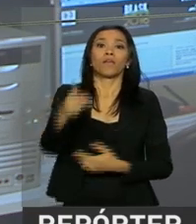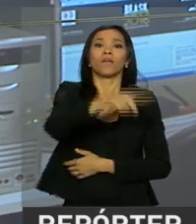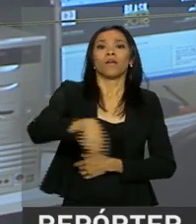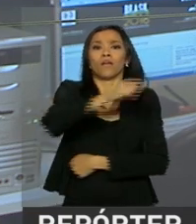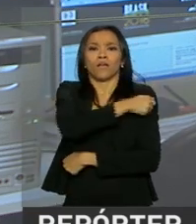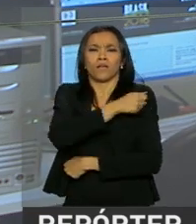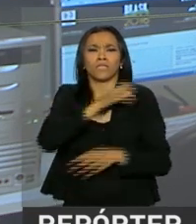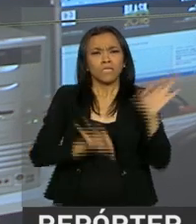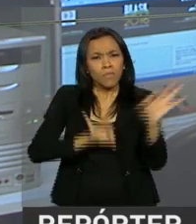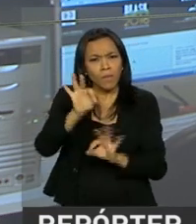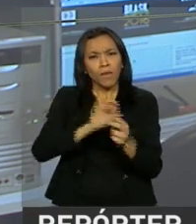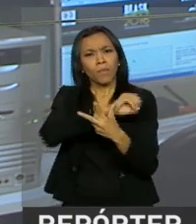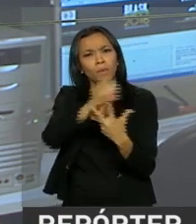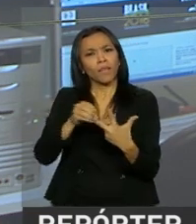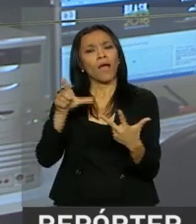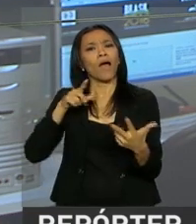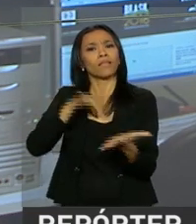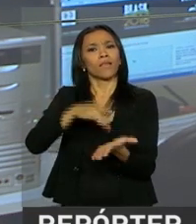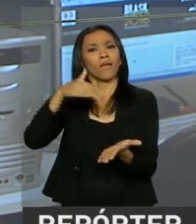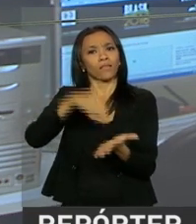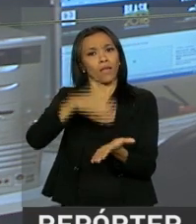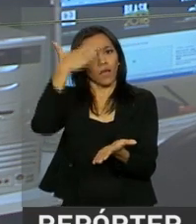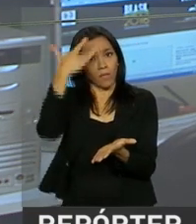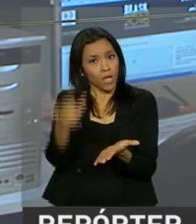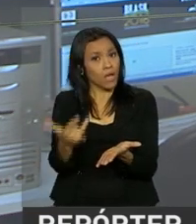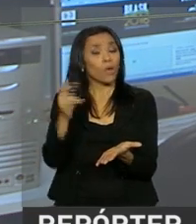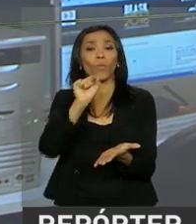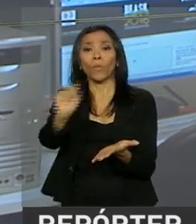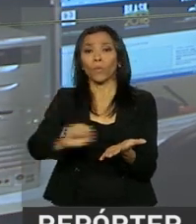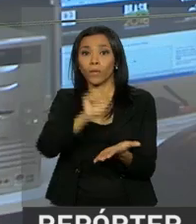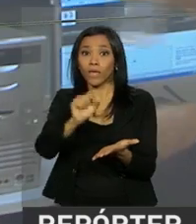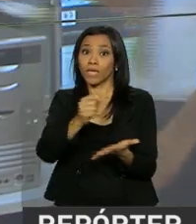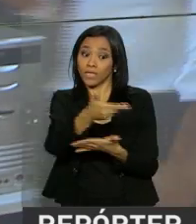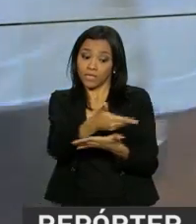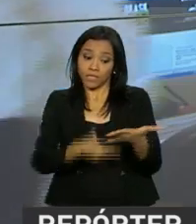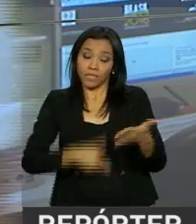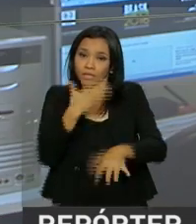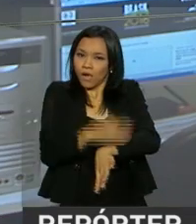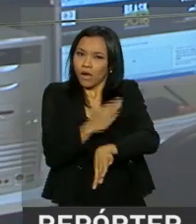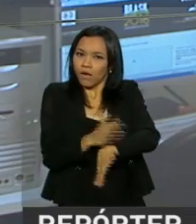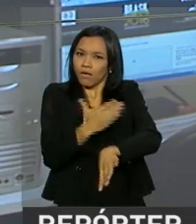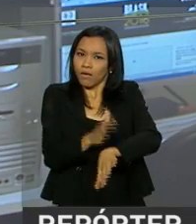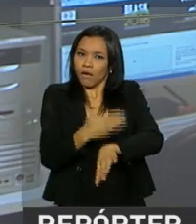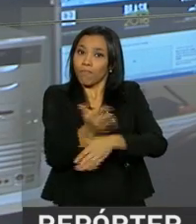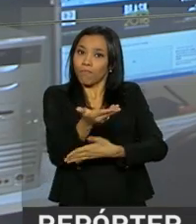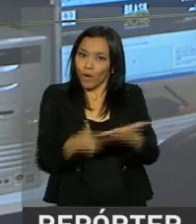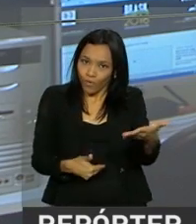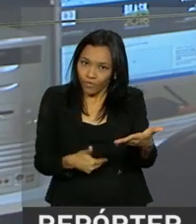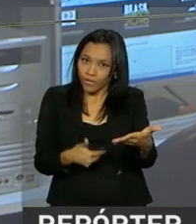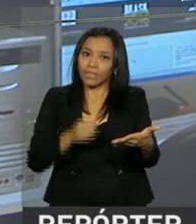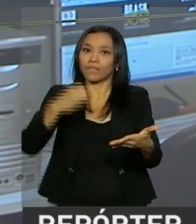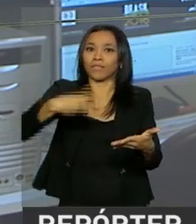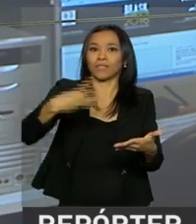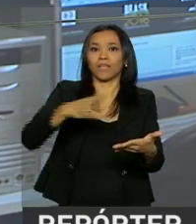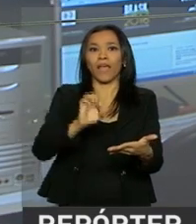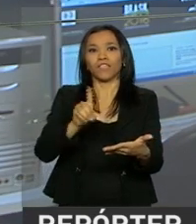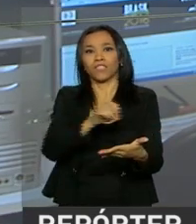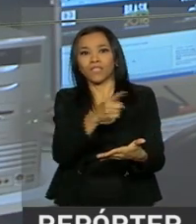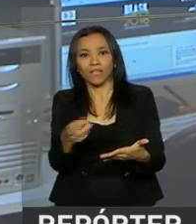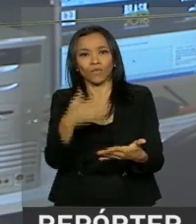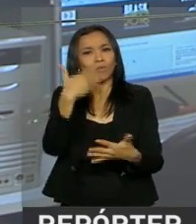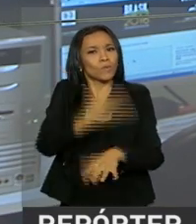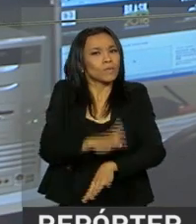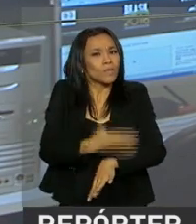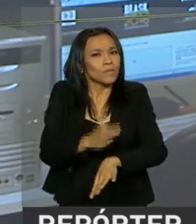para o Enem têm amanhã mais uma oportunidade de fazer um simulado para a prova. A terceira edição do simulado Hora do Enem